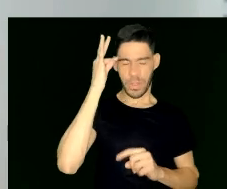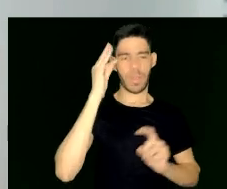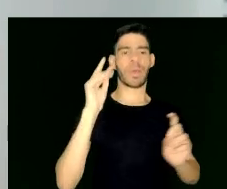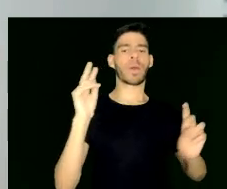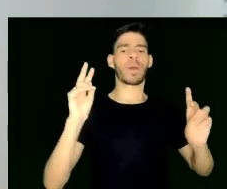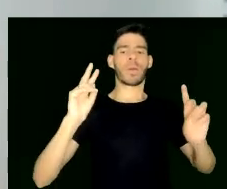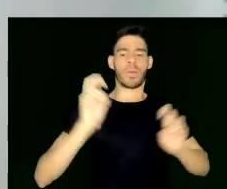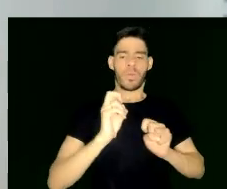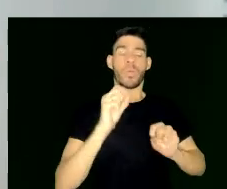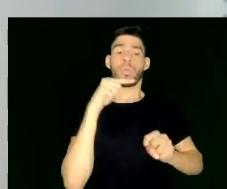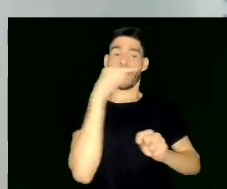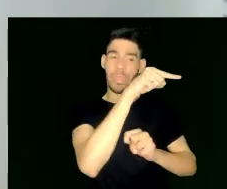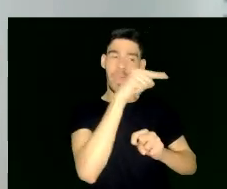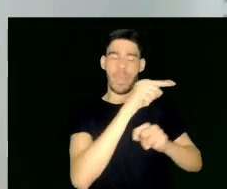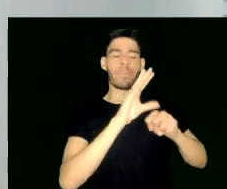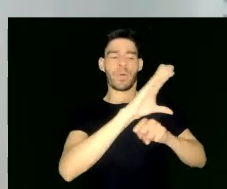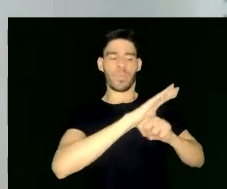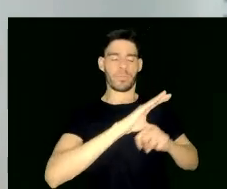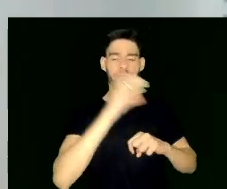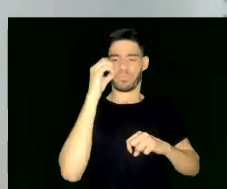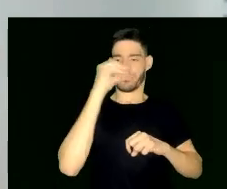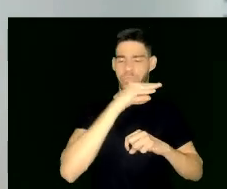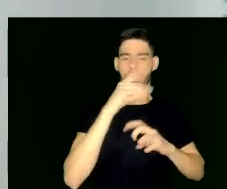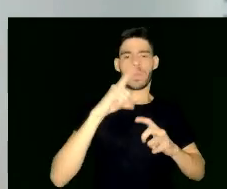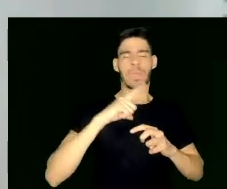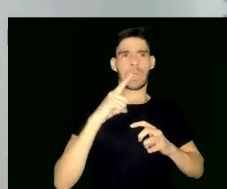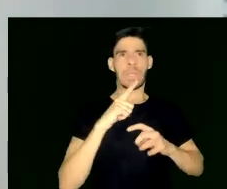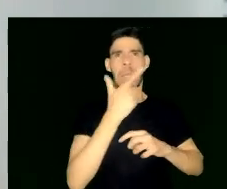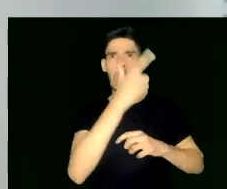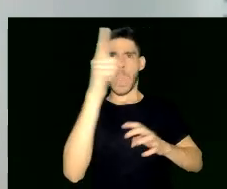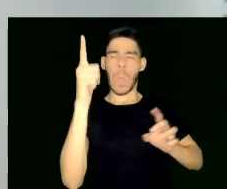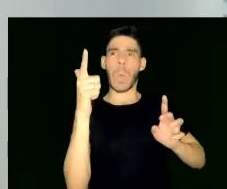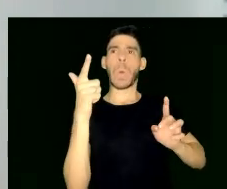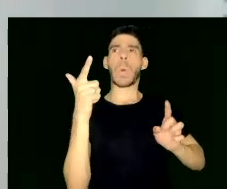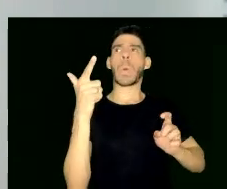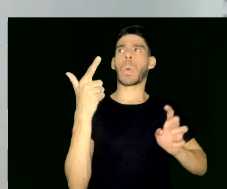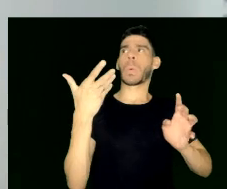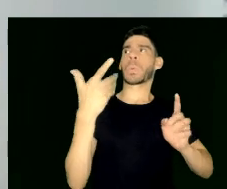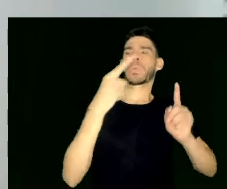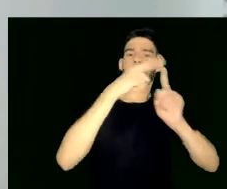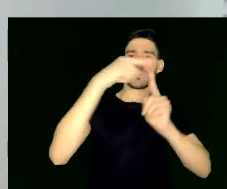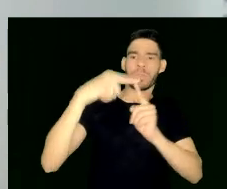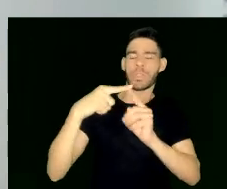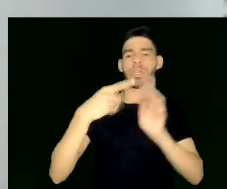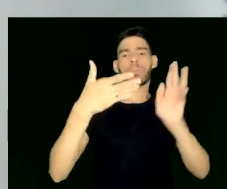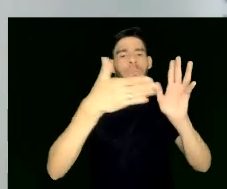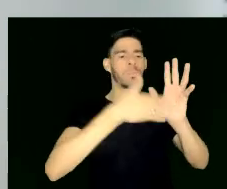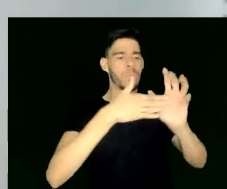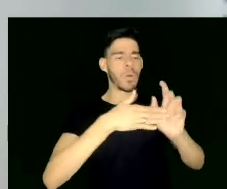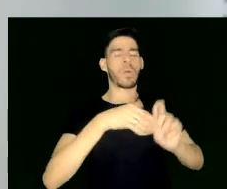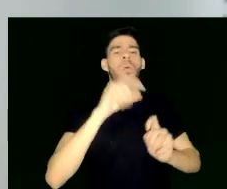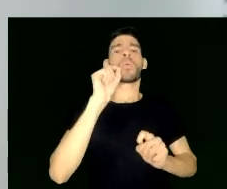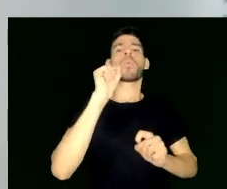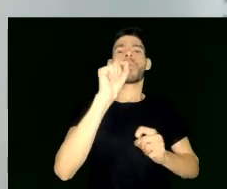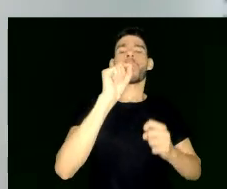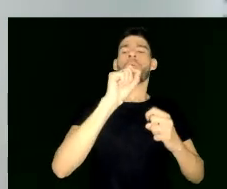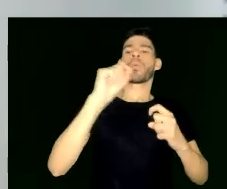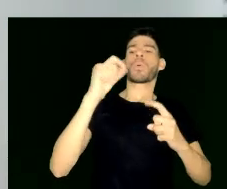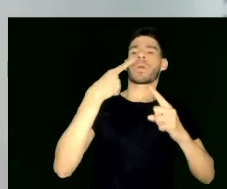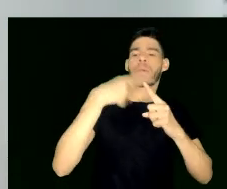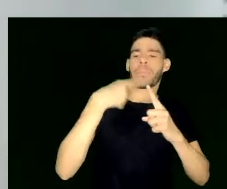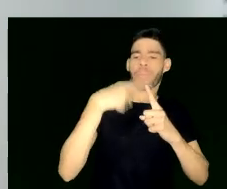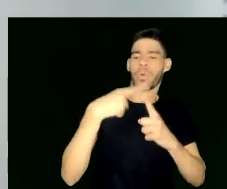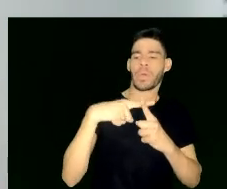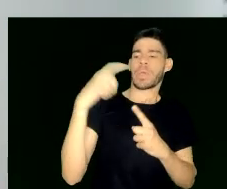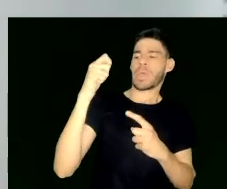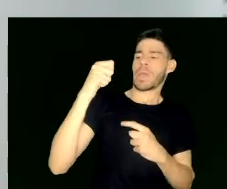teóricas sobre o constitucionalismo abusivo, passando por suas formas, propósitos, os efeitos